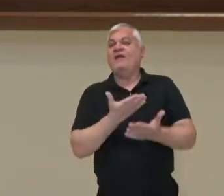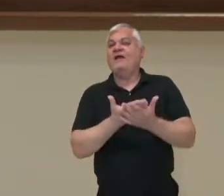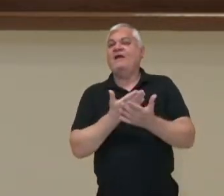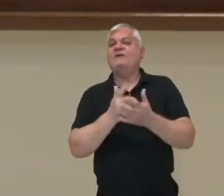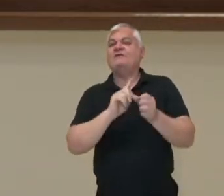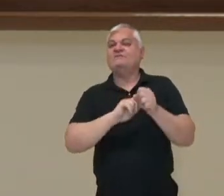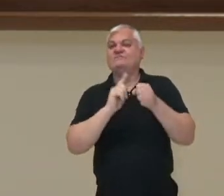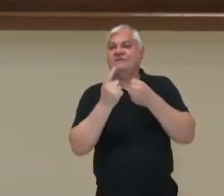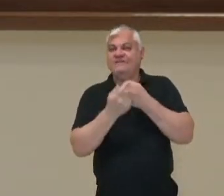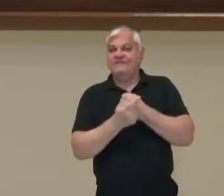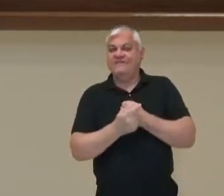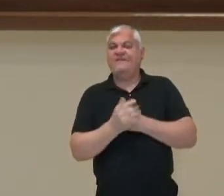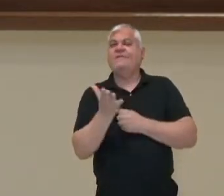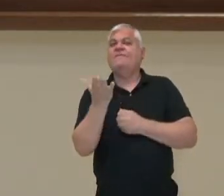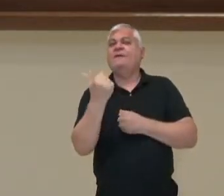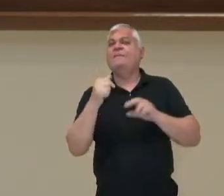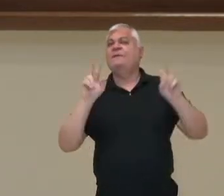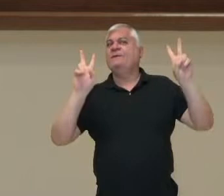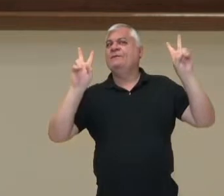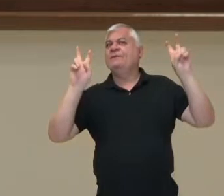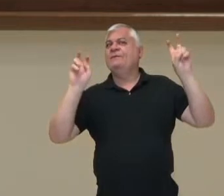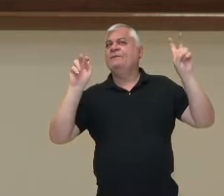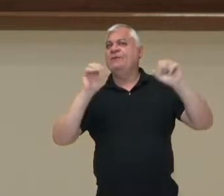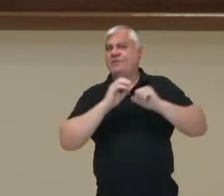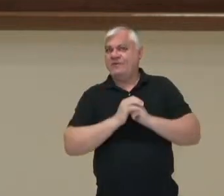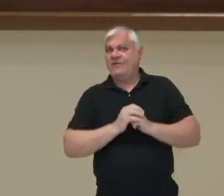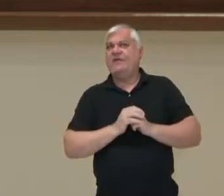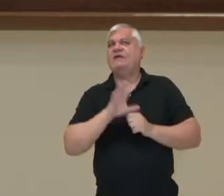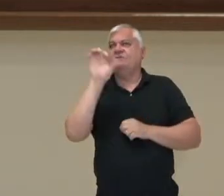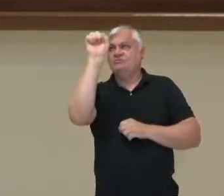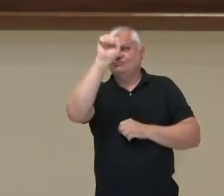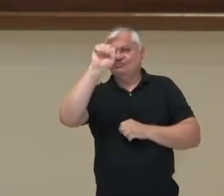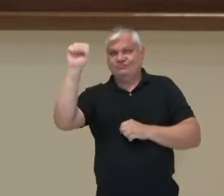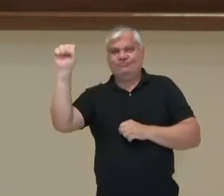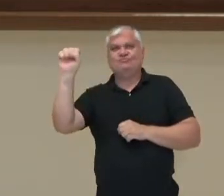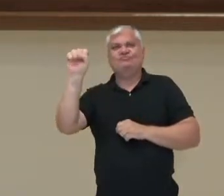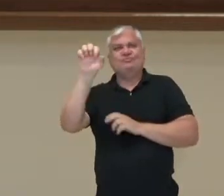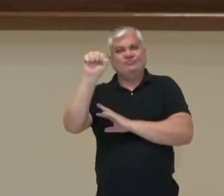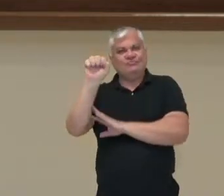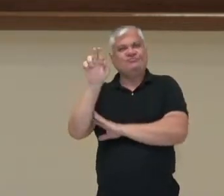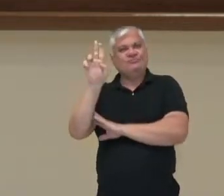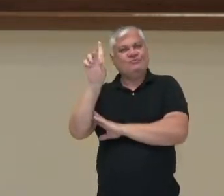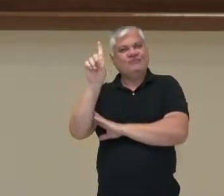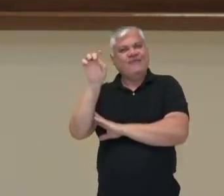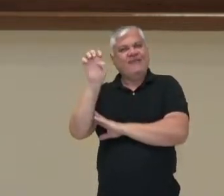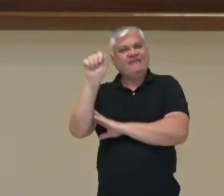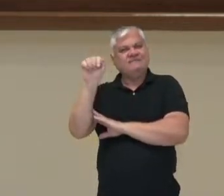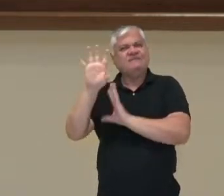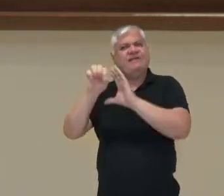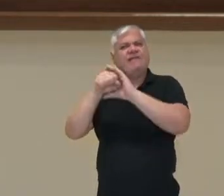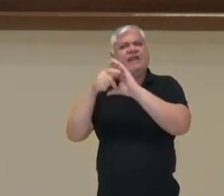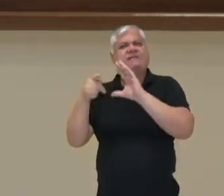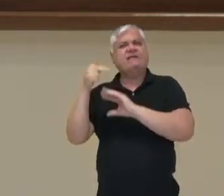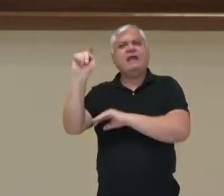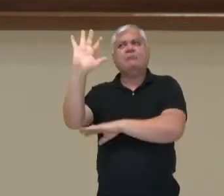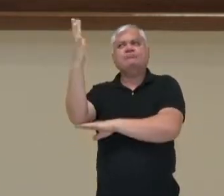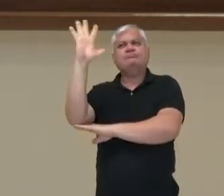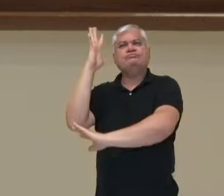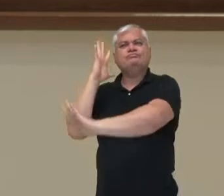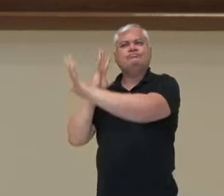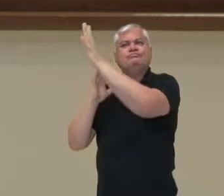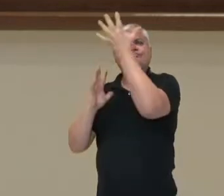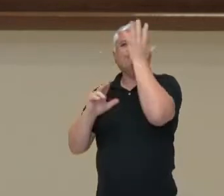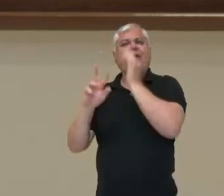geografia e vamos tratar da região sudeste, especificamente das características de